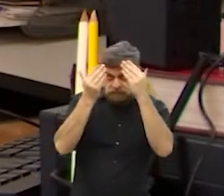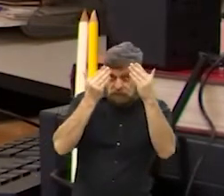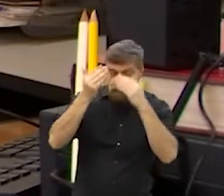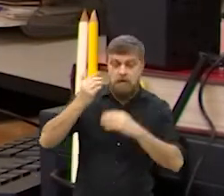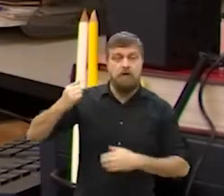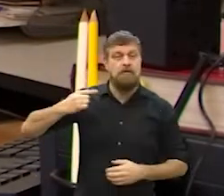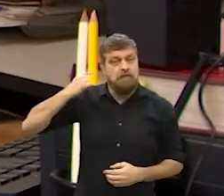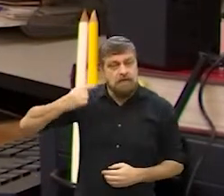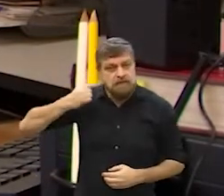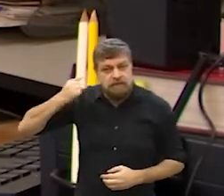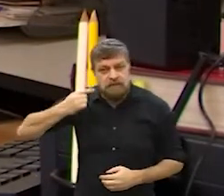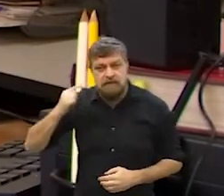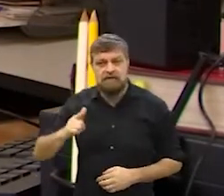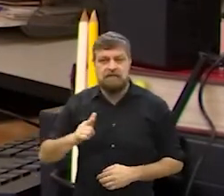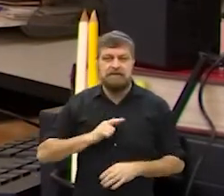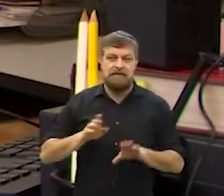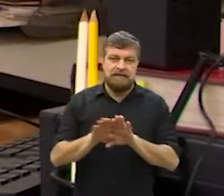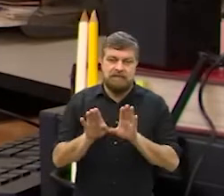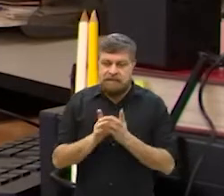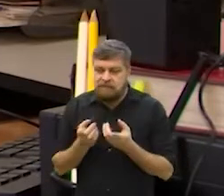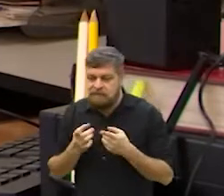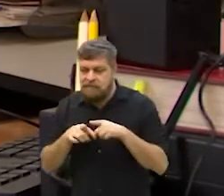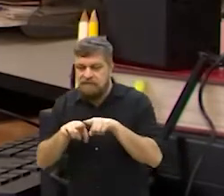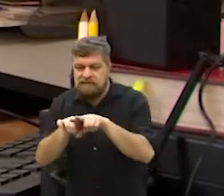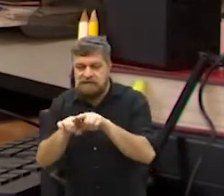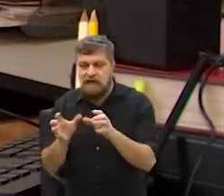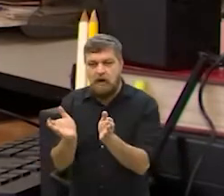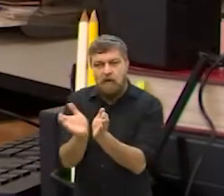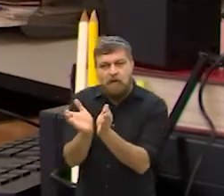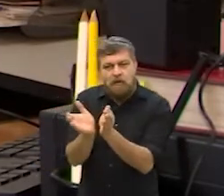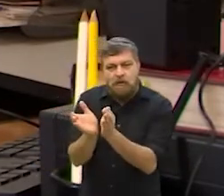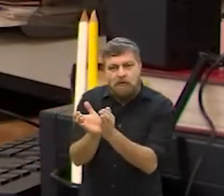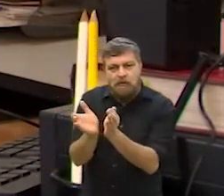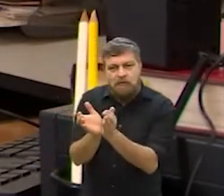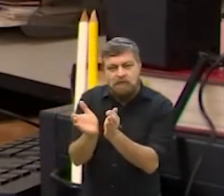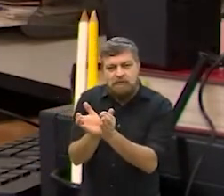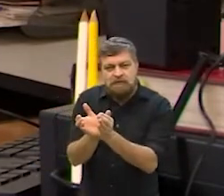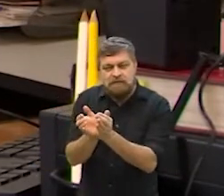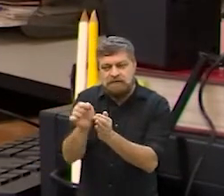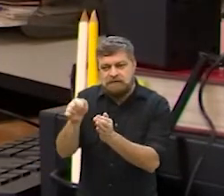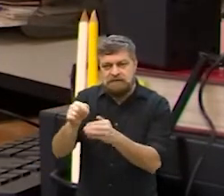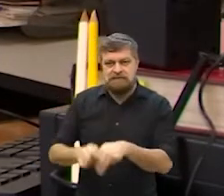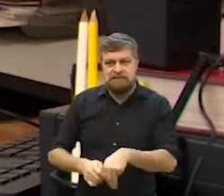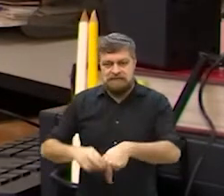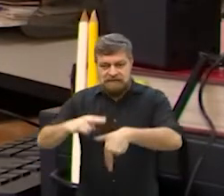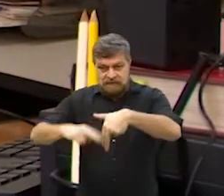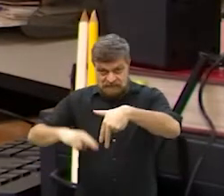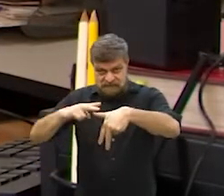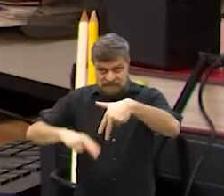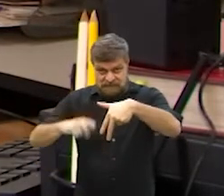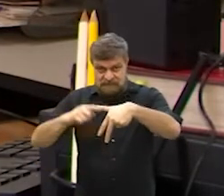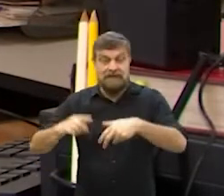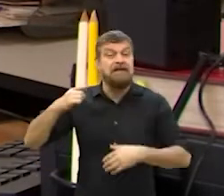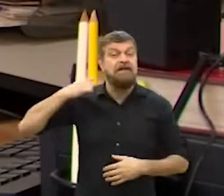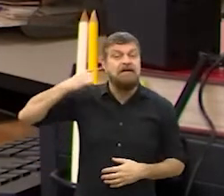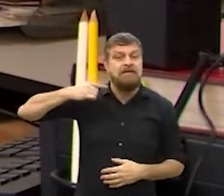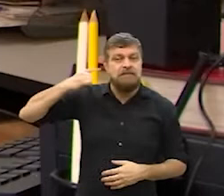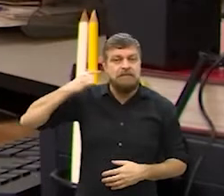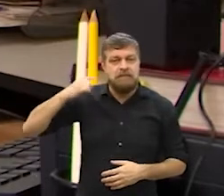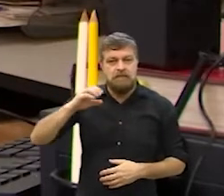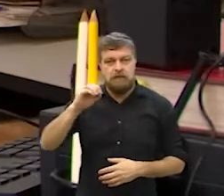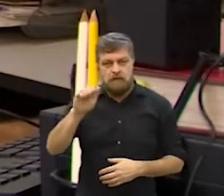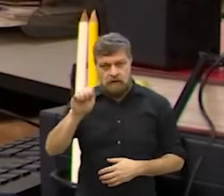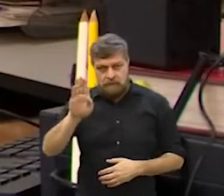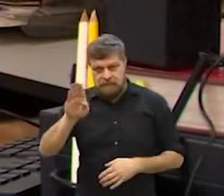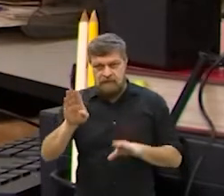alguns psicólogos com advogados aí a gente tem as parcerias e de diversidade da OAB